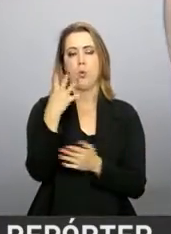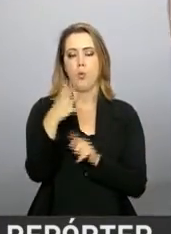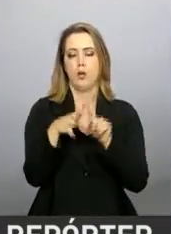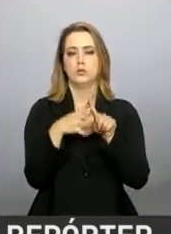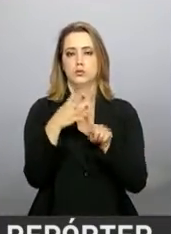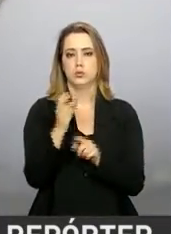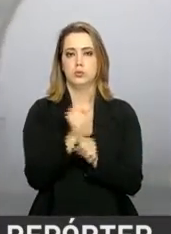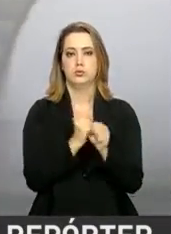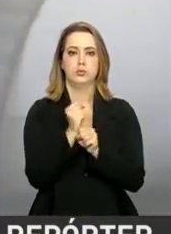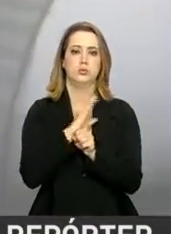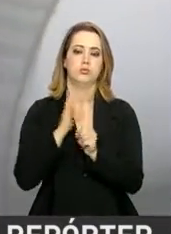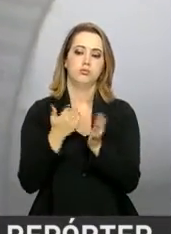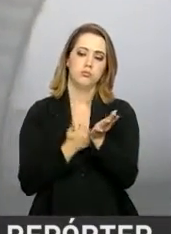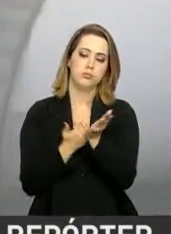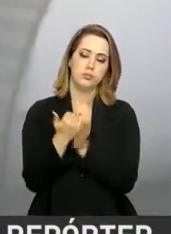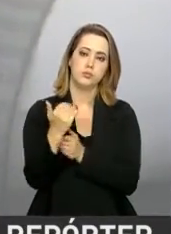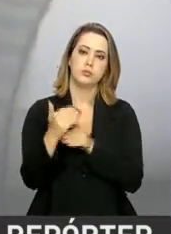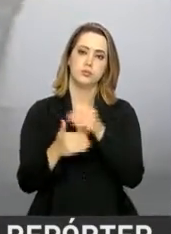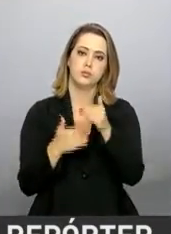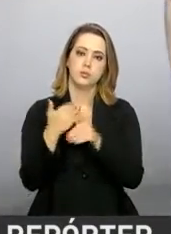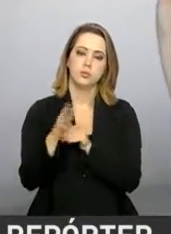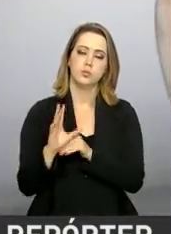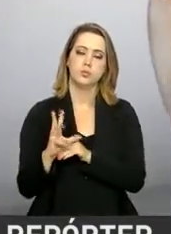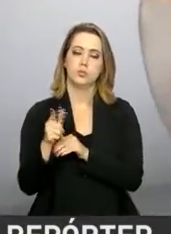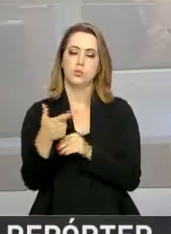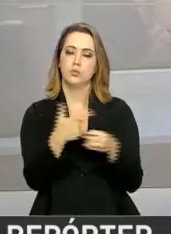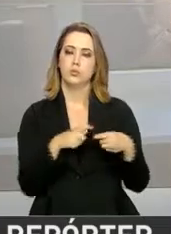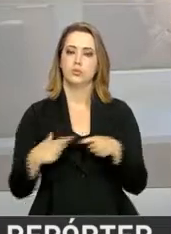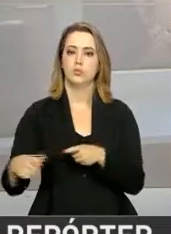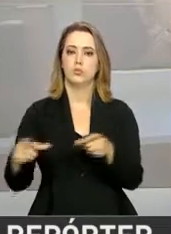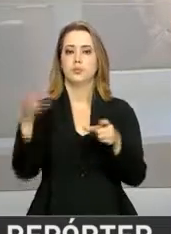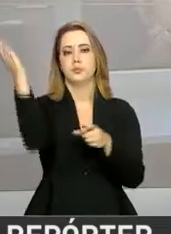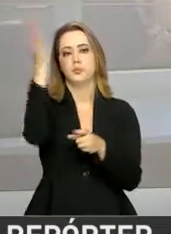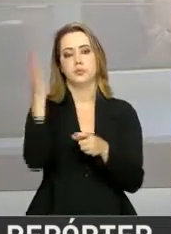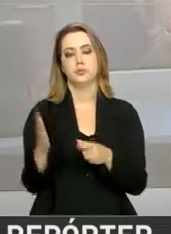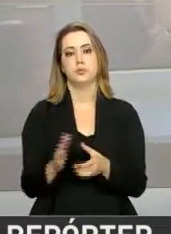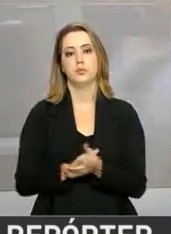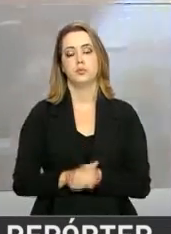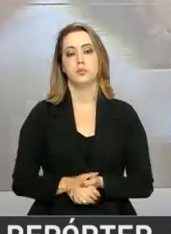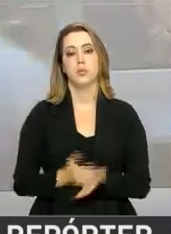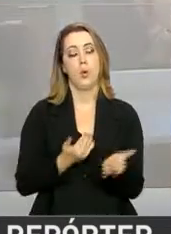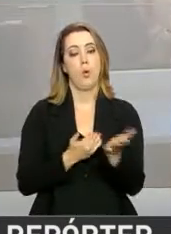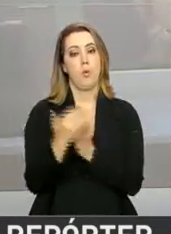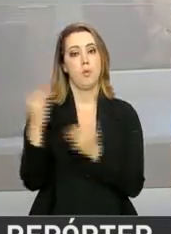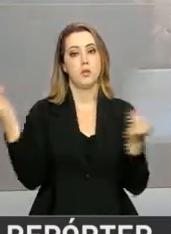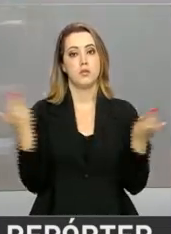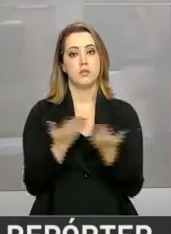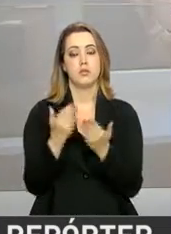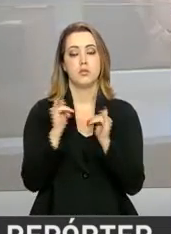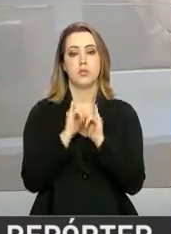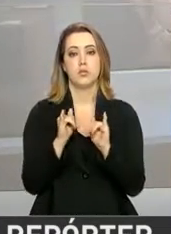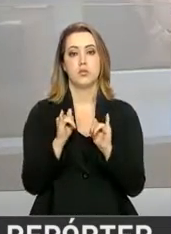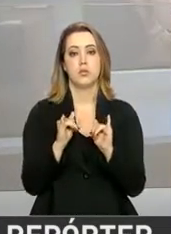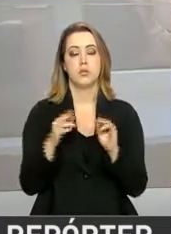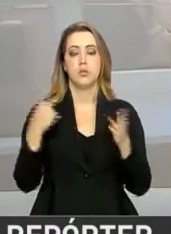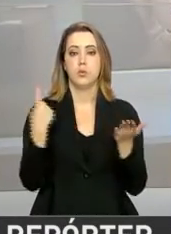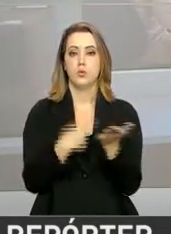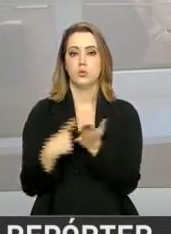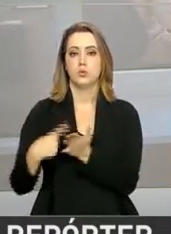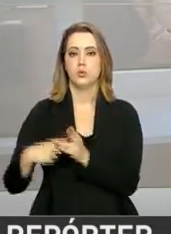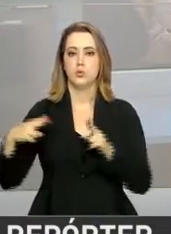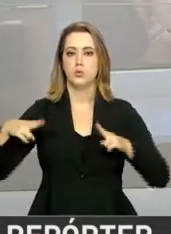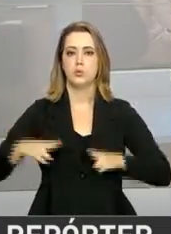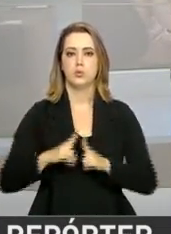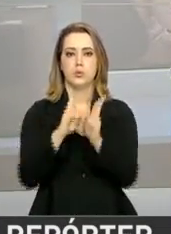do nono dígito nas outras regiões do país e entra em vigor hoje o acordo de paris sobre mudanças no clima